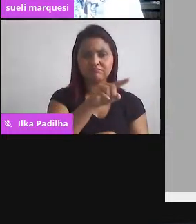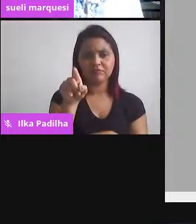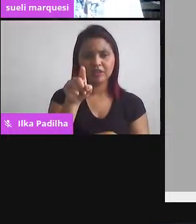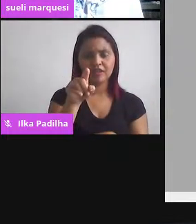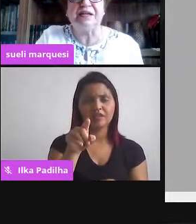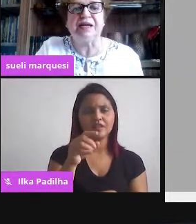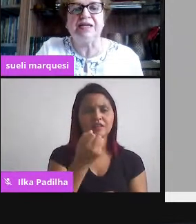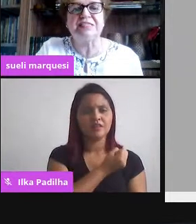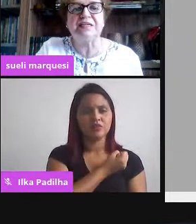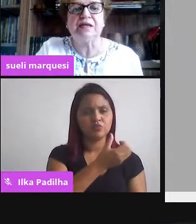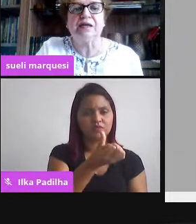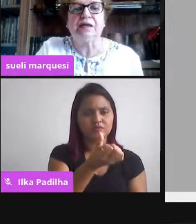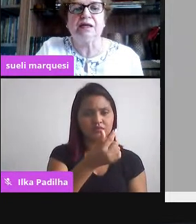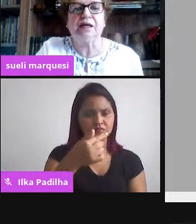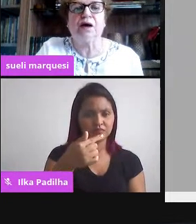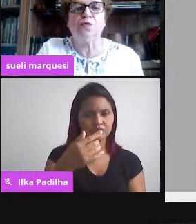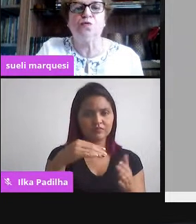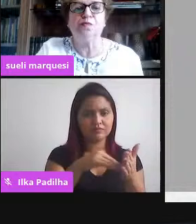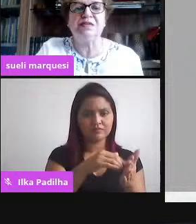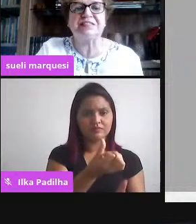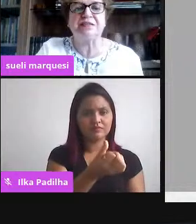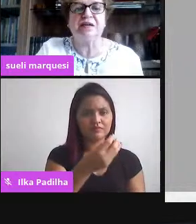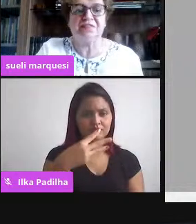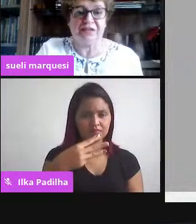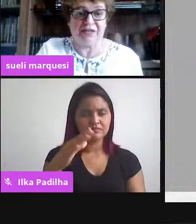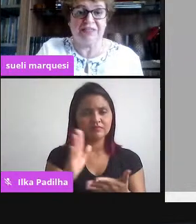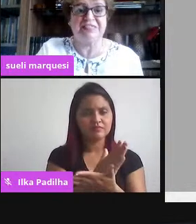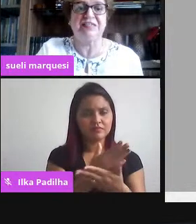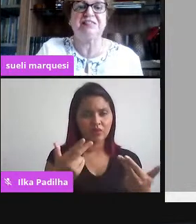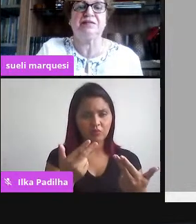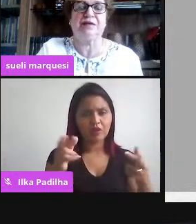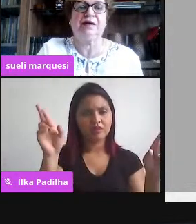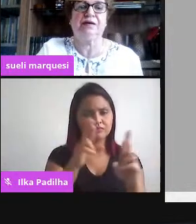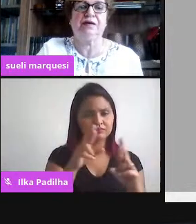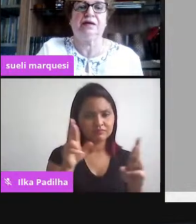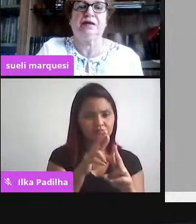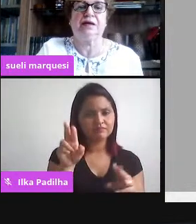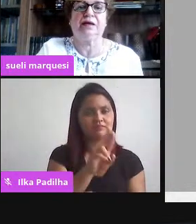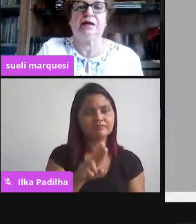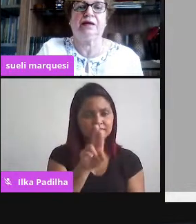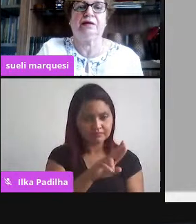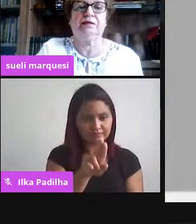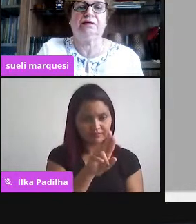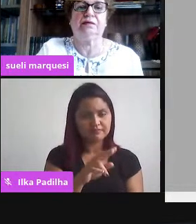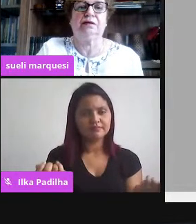62 a 63, algumas referências, né?